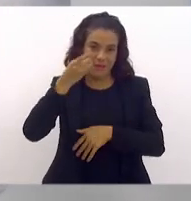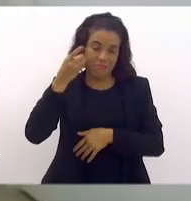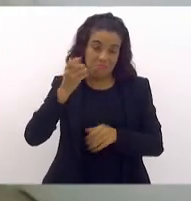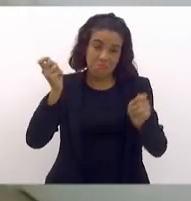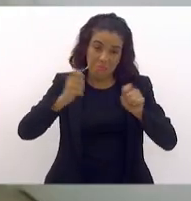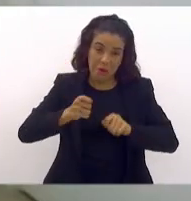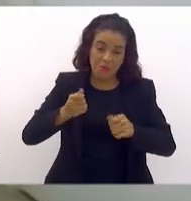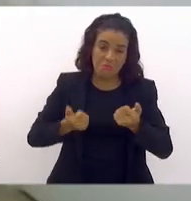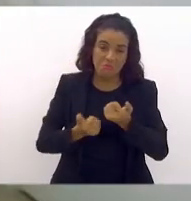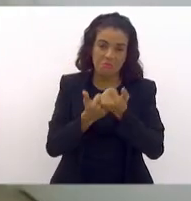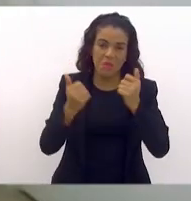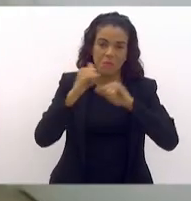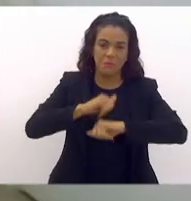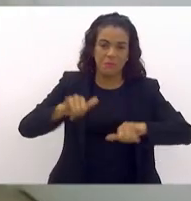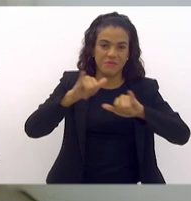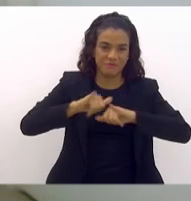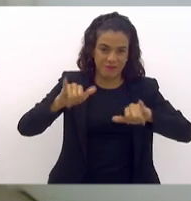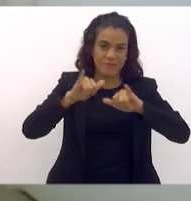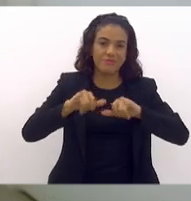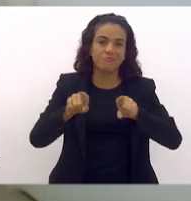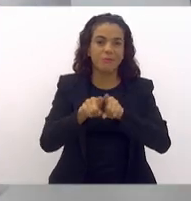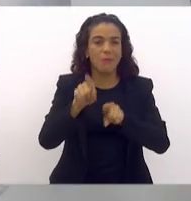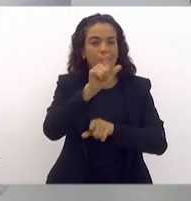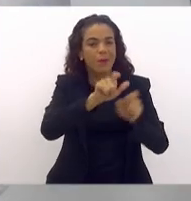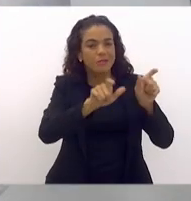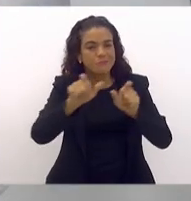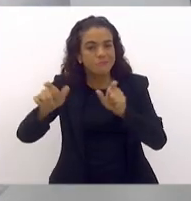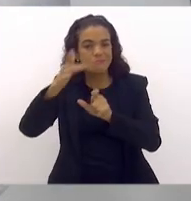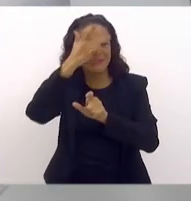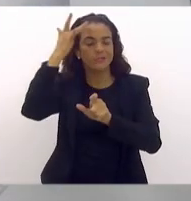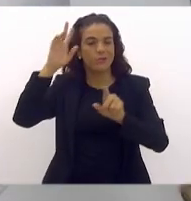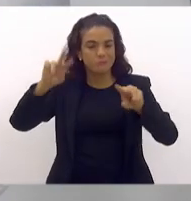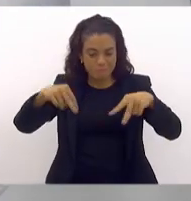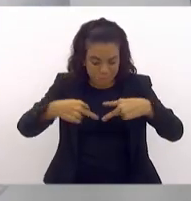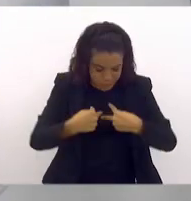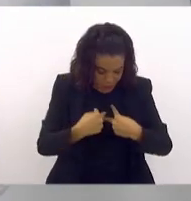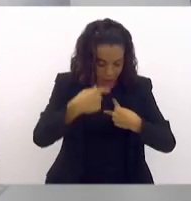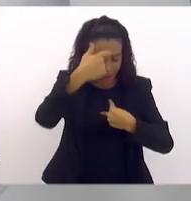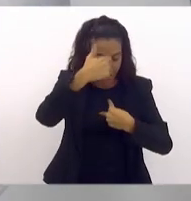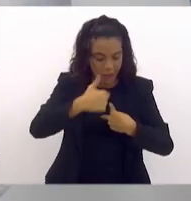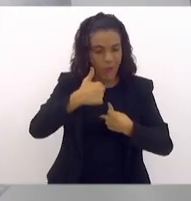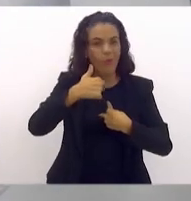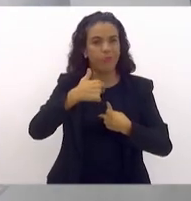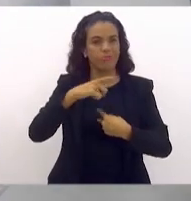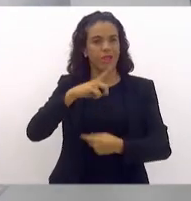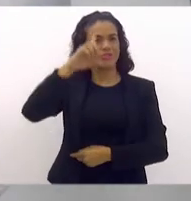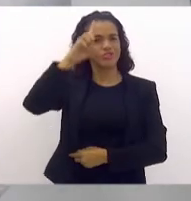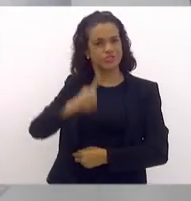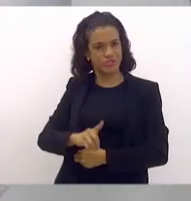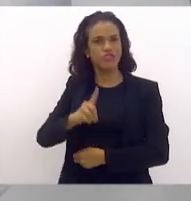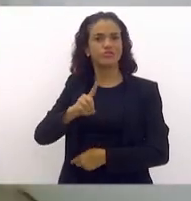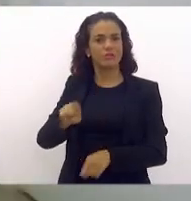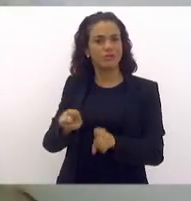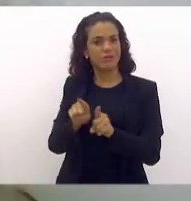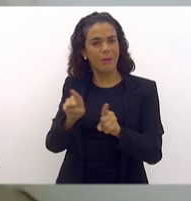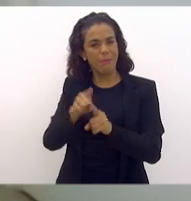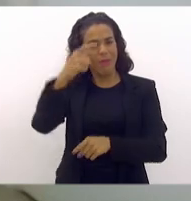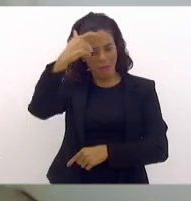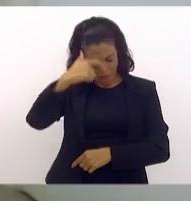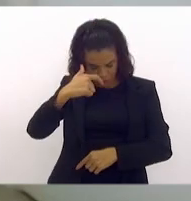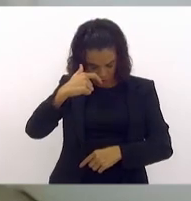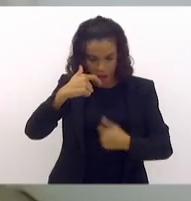a divulgação, para que as pessoas possam se reconhecer como sujeito de direito e se identificar como